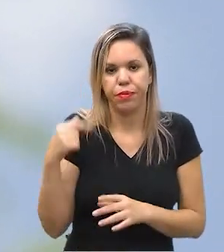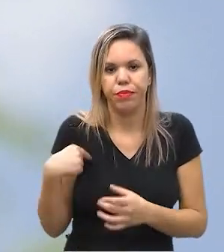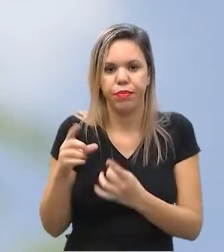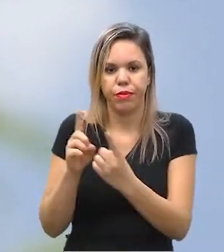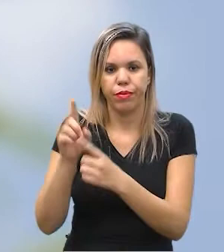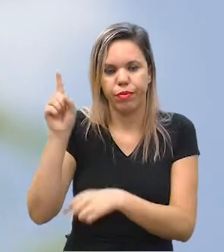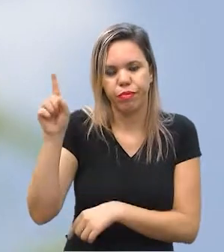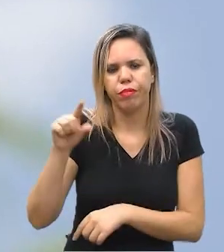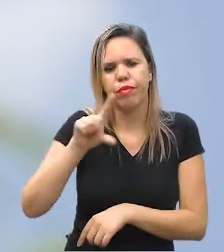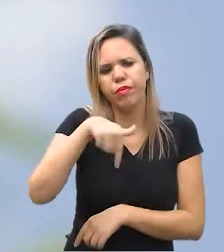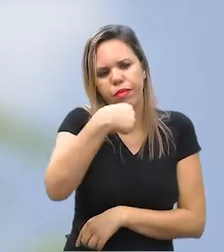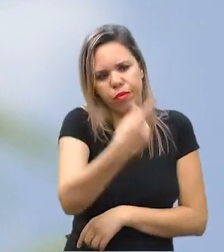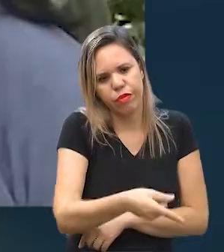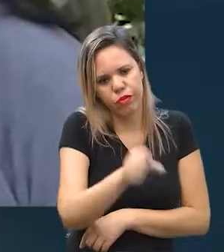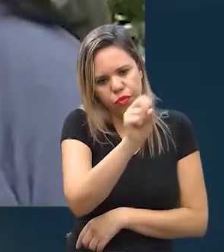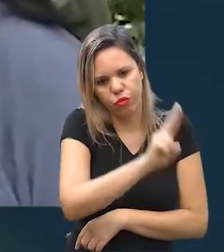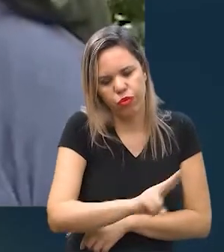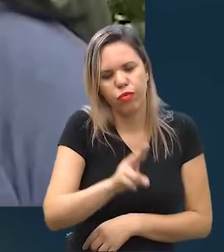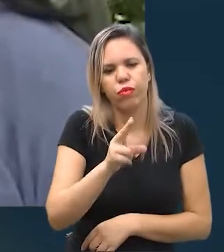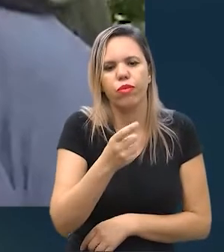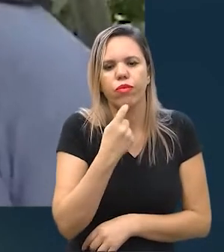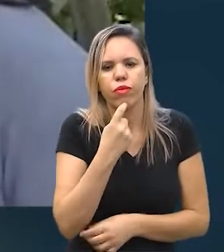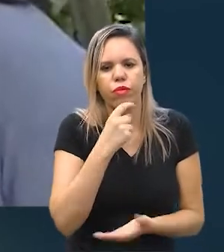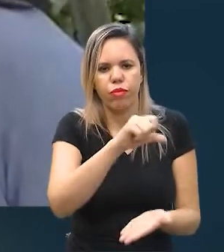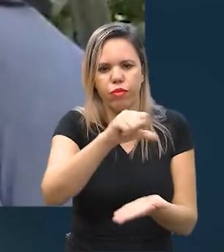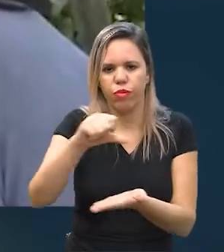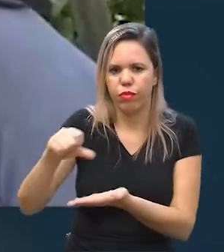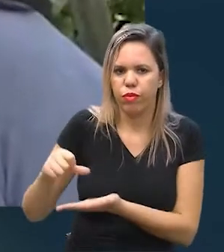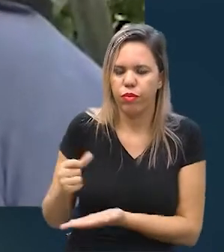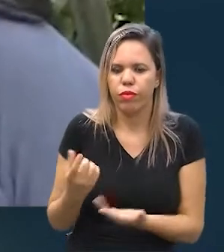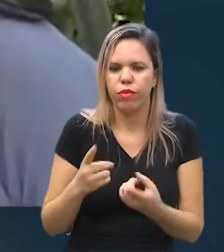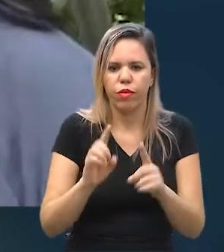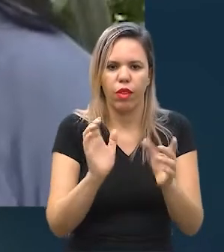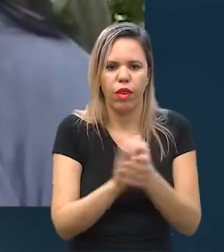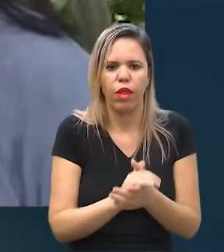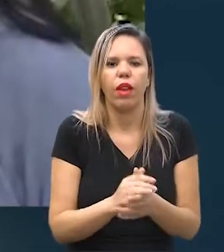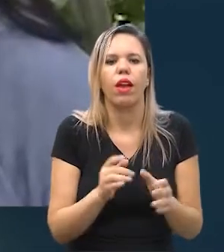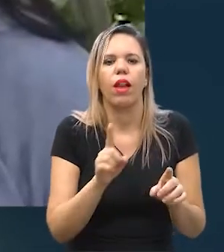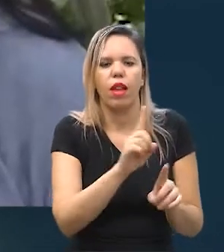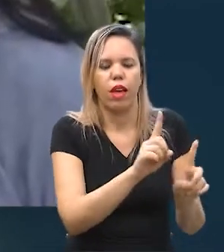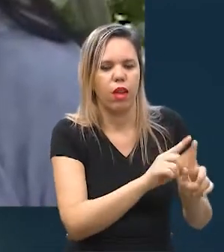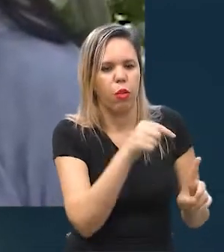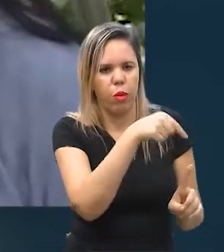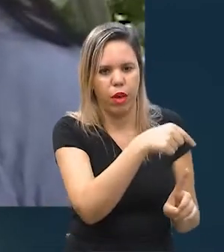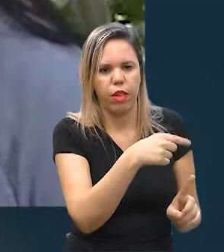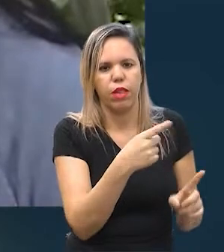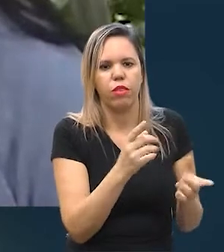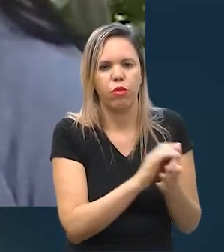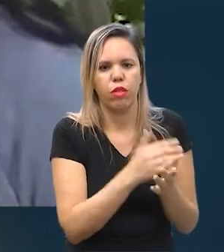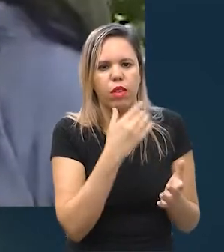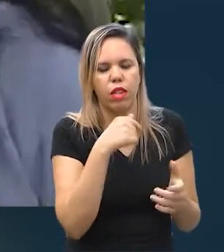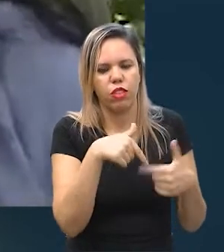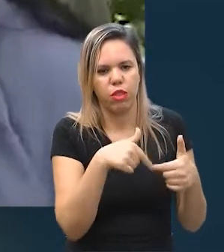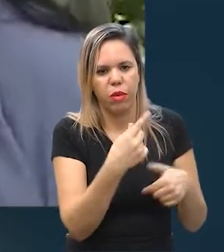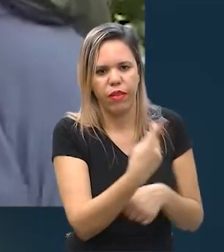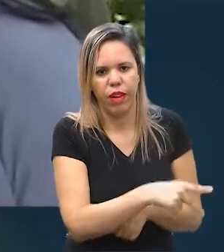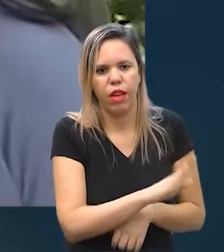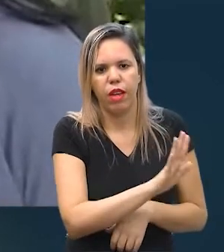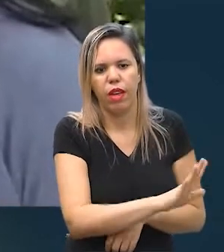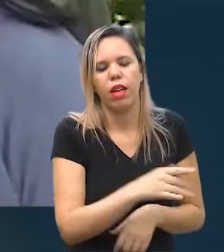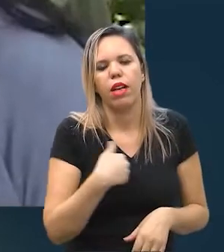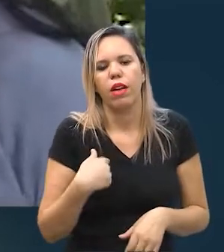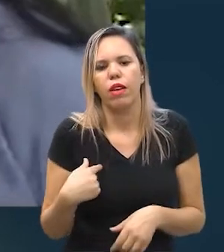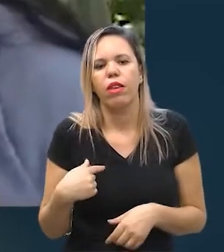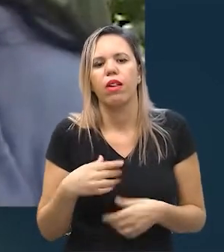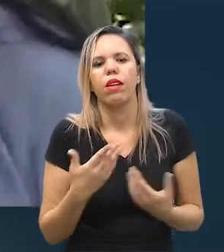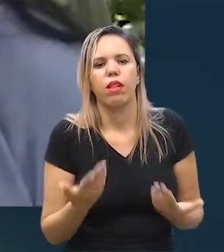lá. Sumaré, a região de Campinas, a Cláudia, quando casou, foi morar para lá, porque o marido dela já trabalhava lá e aí ela